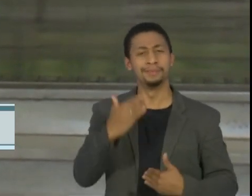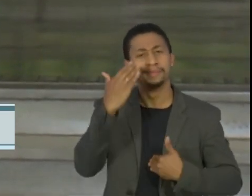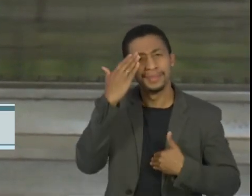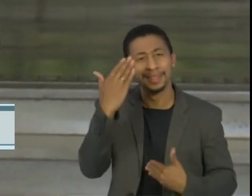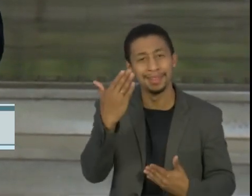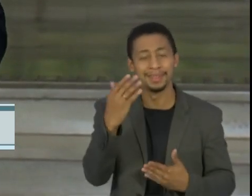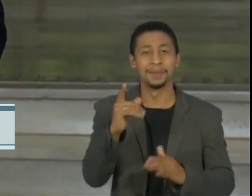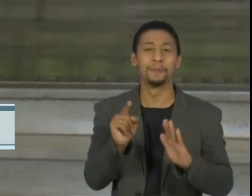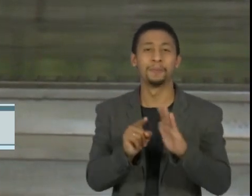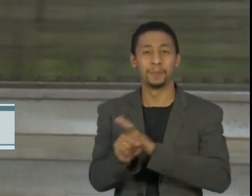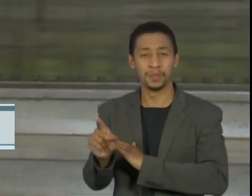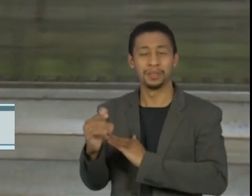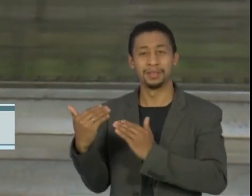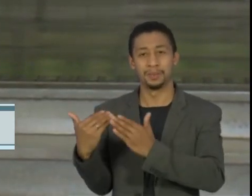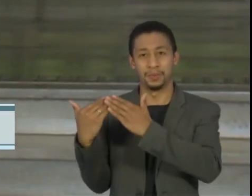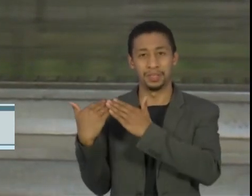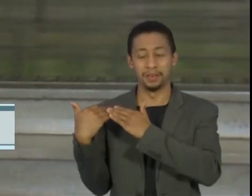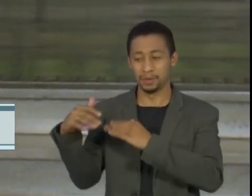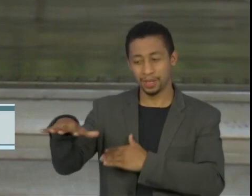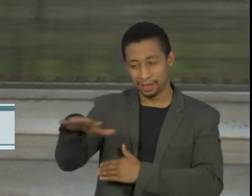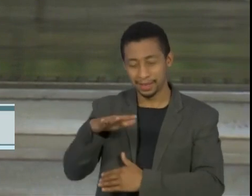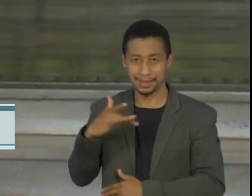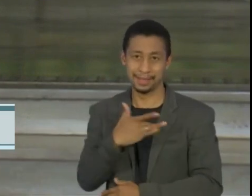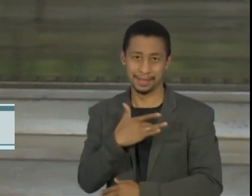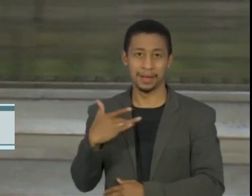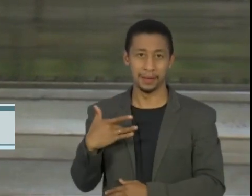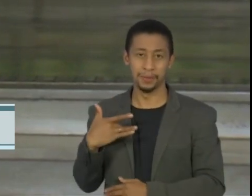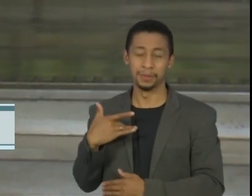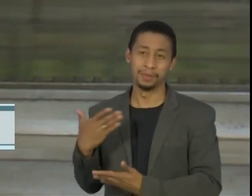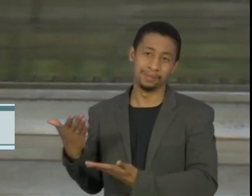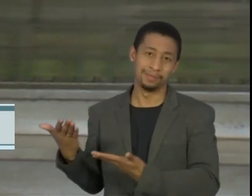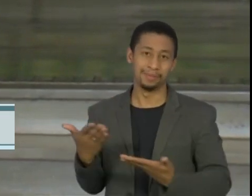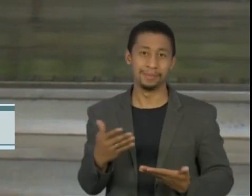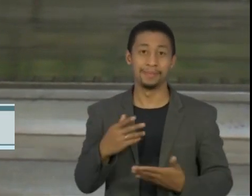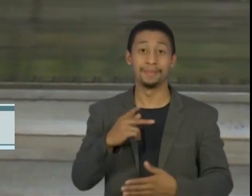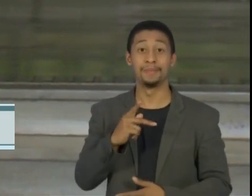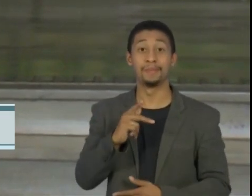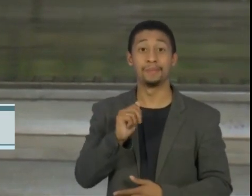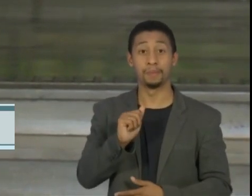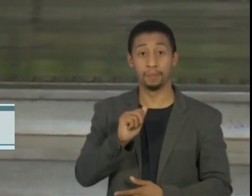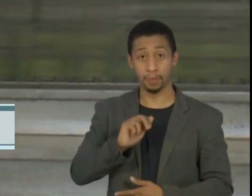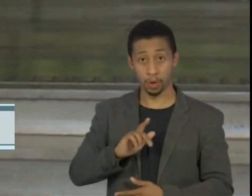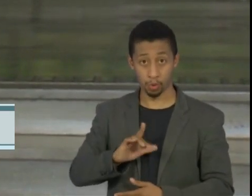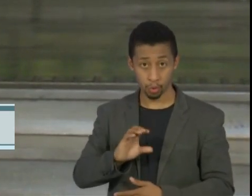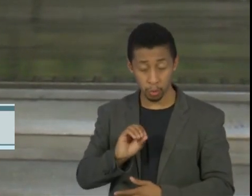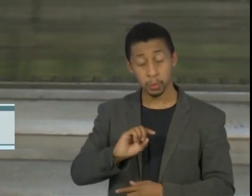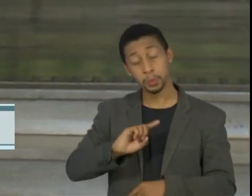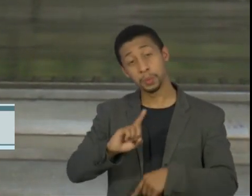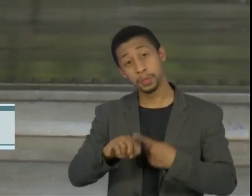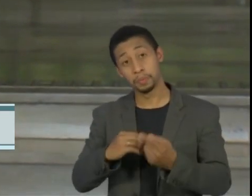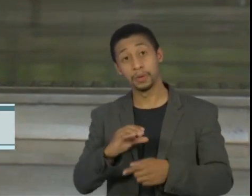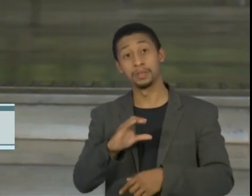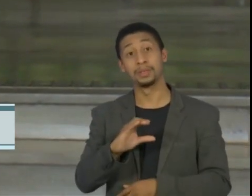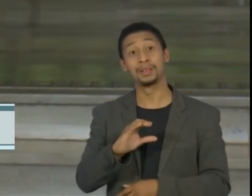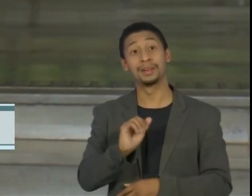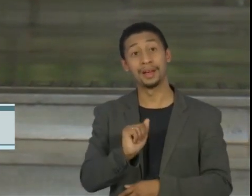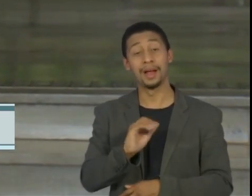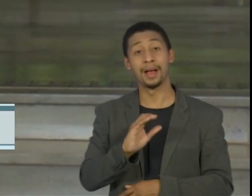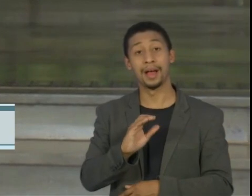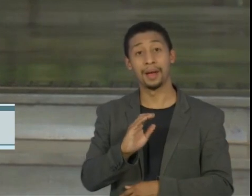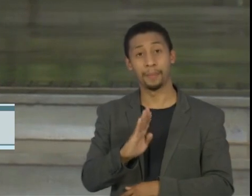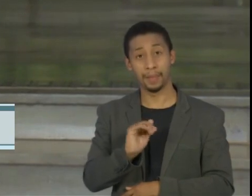à área de saúde. Eu vou pedir ao Paulo Menezes para responder e depois o Gabardo, para ele não entrar mudo e